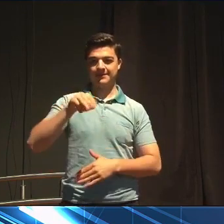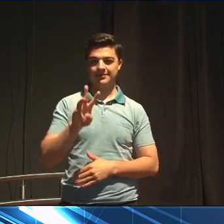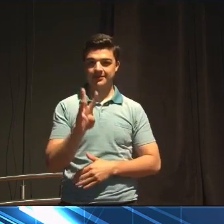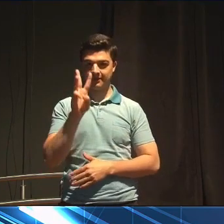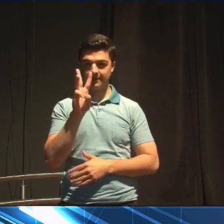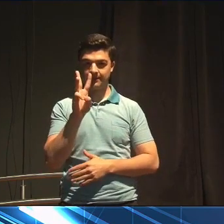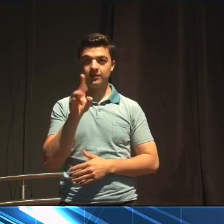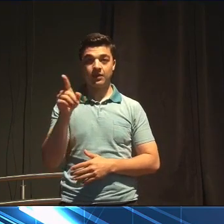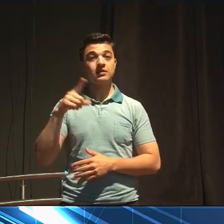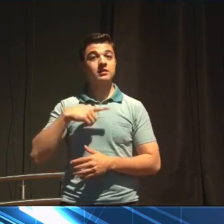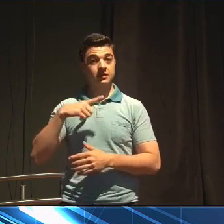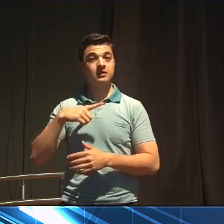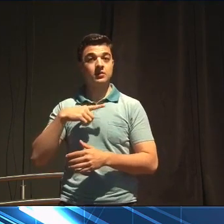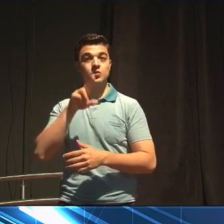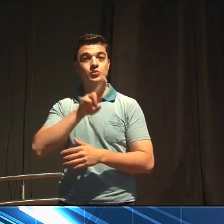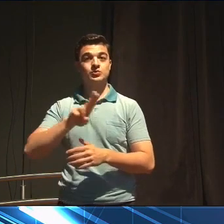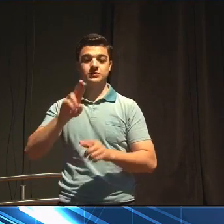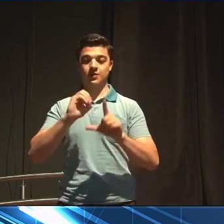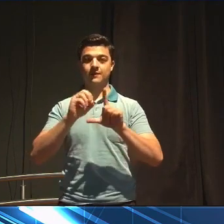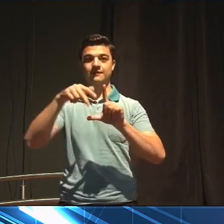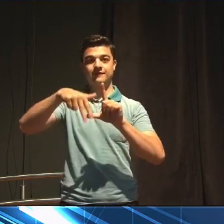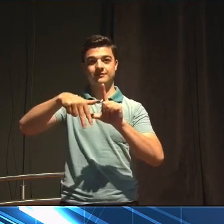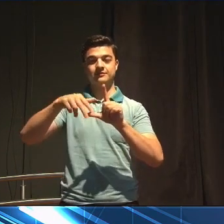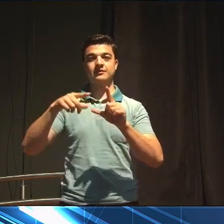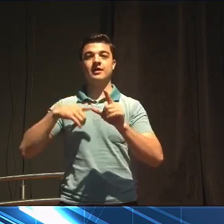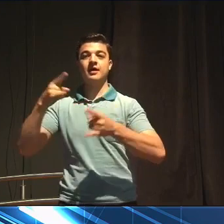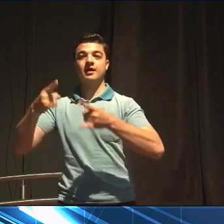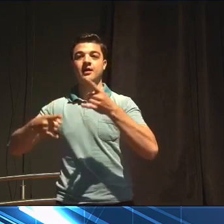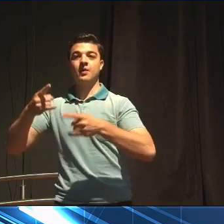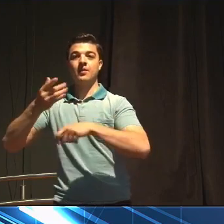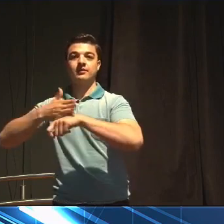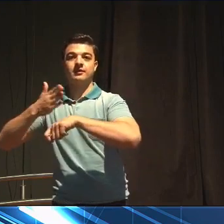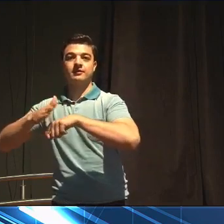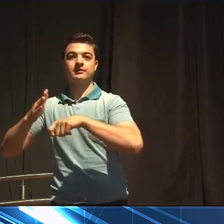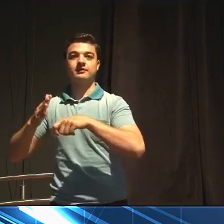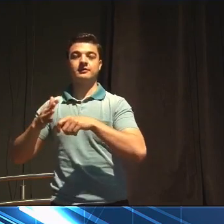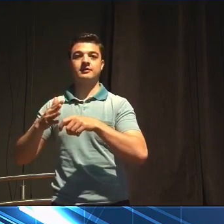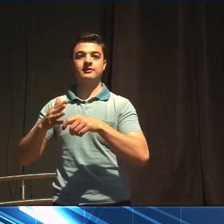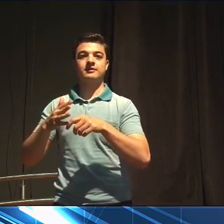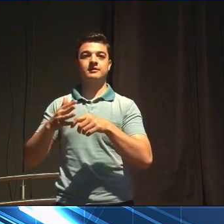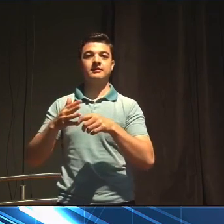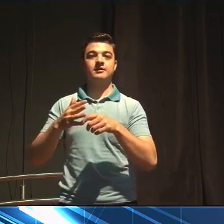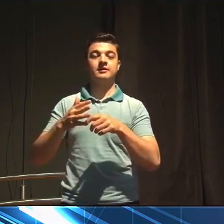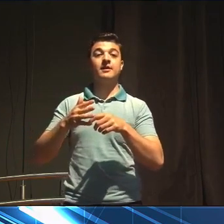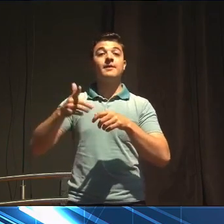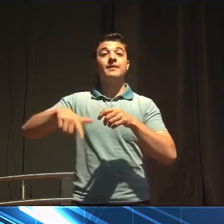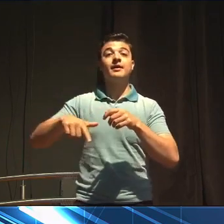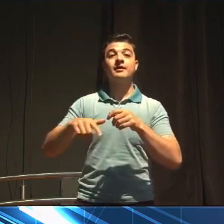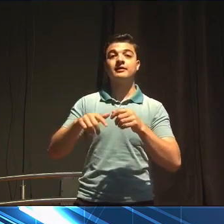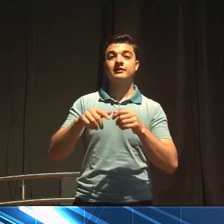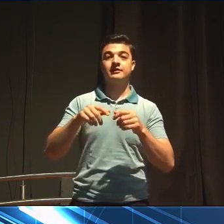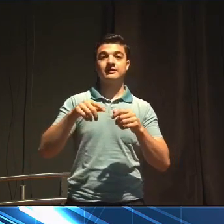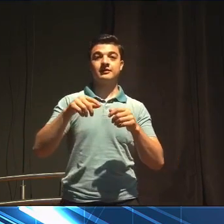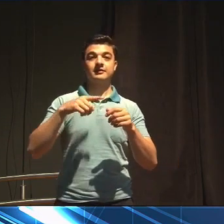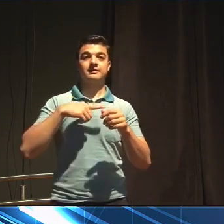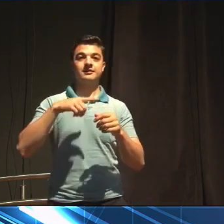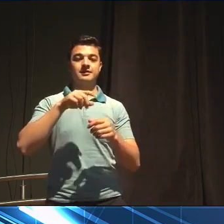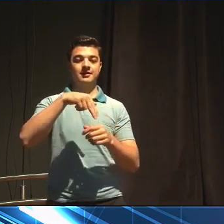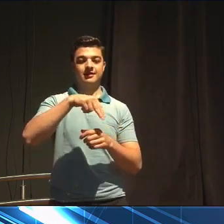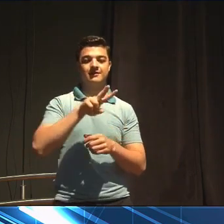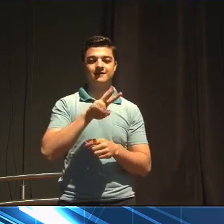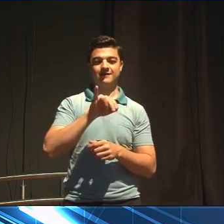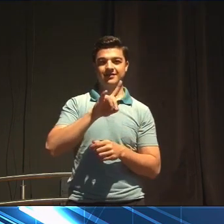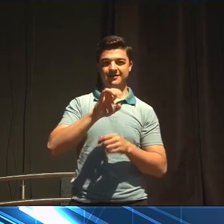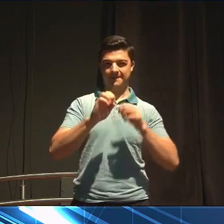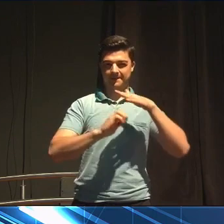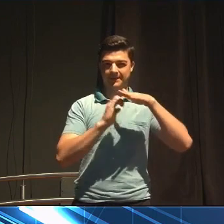usa para treinamento de robôs. Os cases da NVIDIA podem ser encontrados simplesmente buscando NVIDIA Digital Twin no YouTube e vão ter